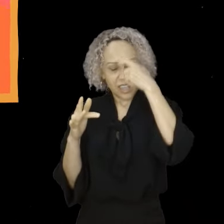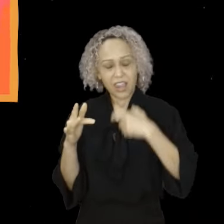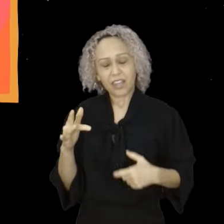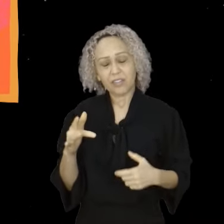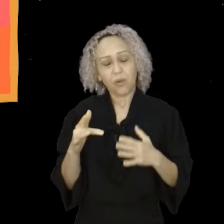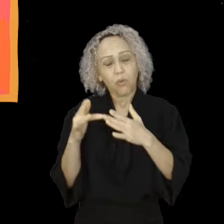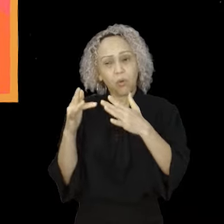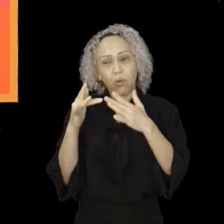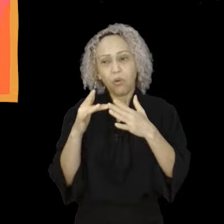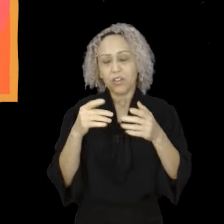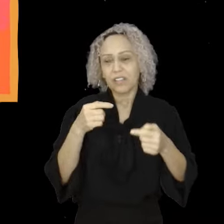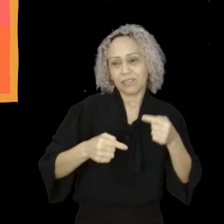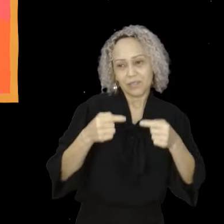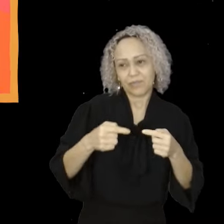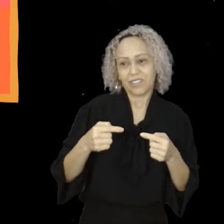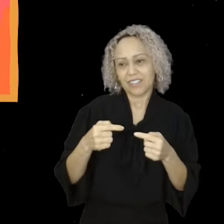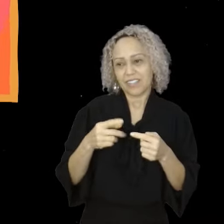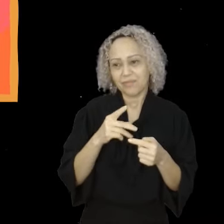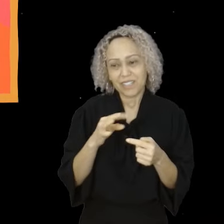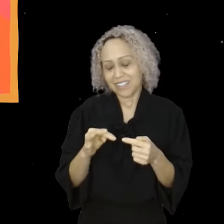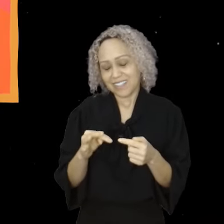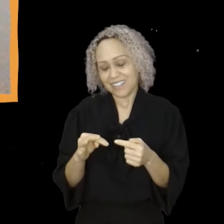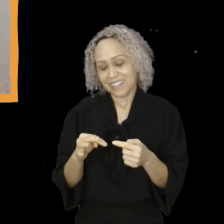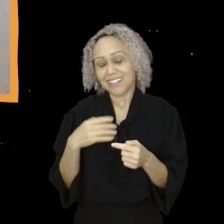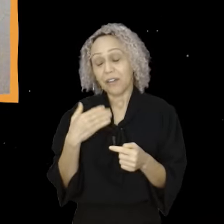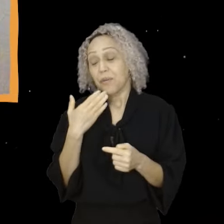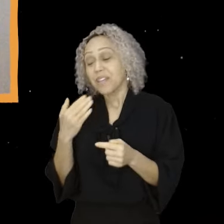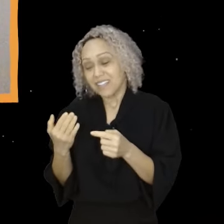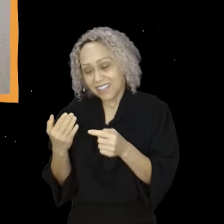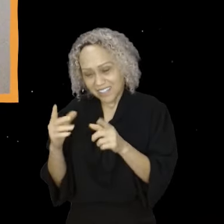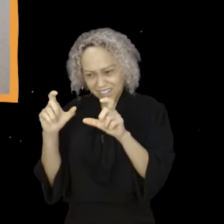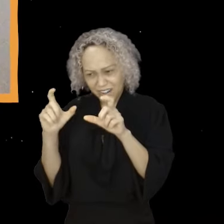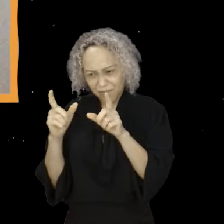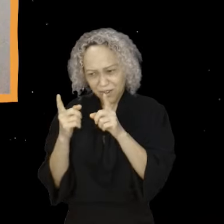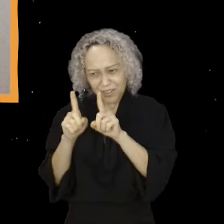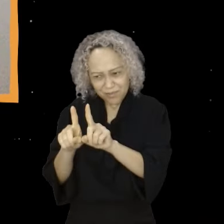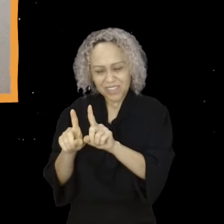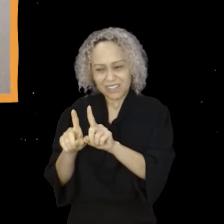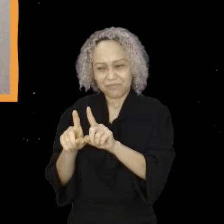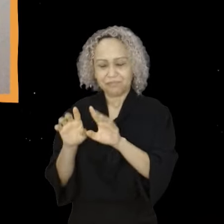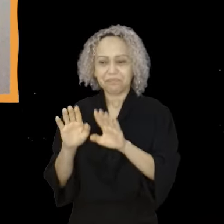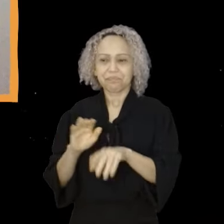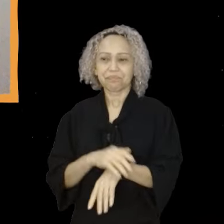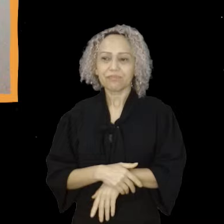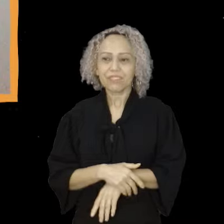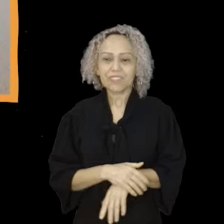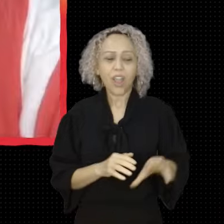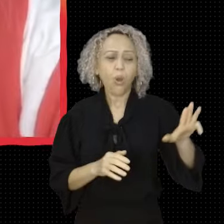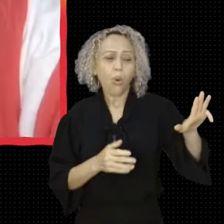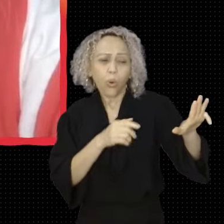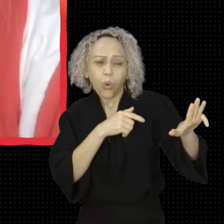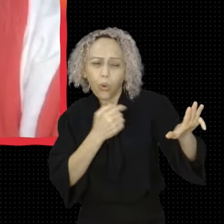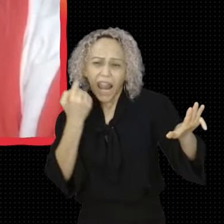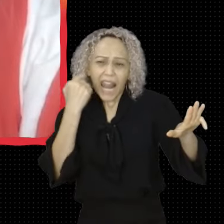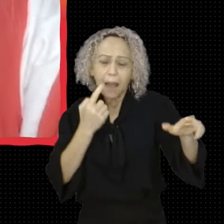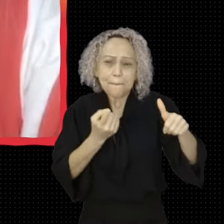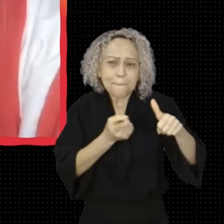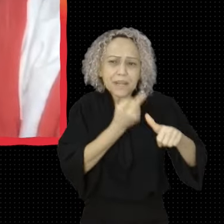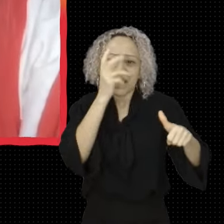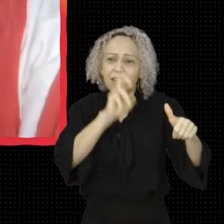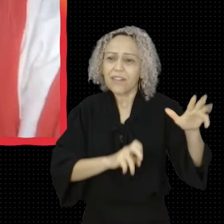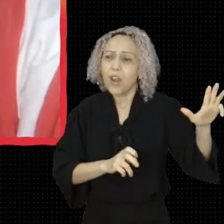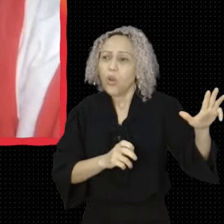foi muito bom, esse dia foi espetacular. Lula tinha acabado de ganhar. O que estava passando na sua cabeça naquele momento? Cara, a minha